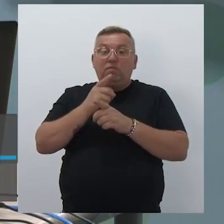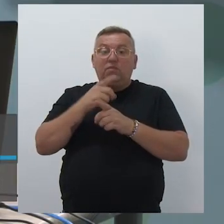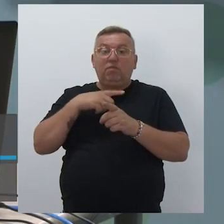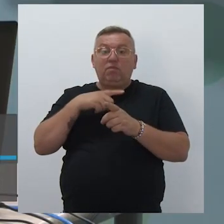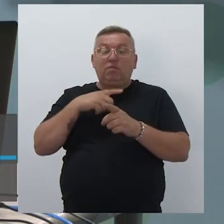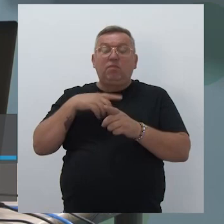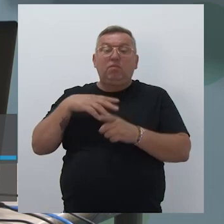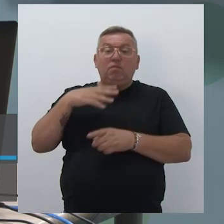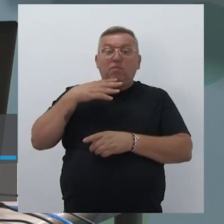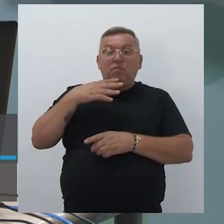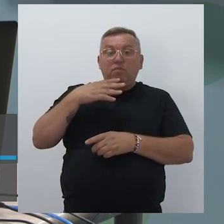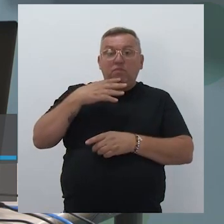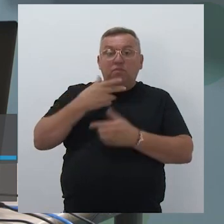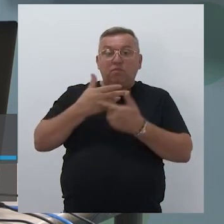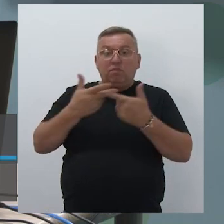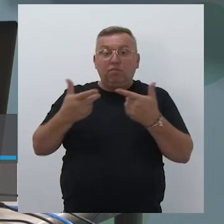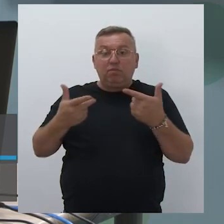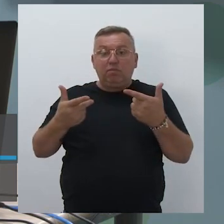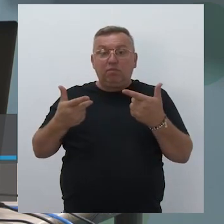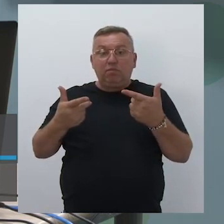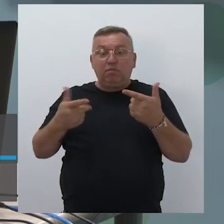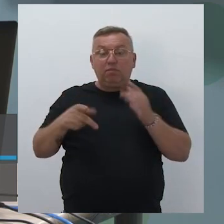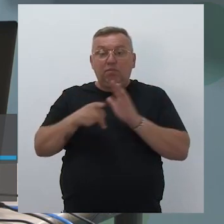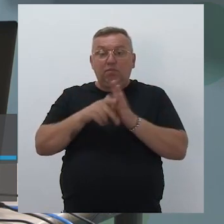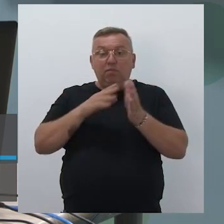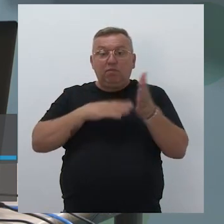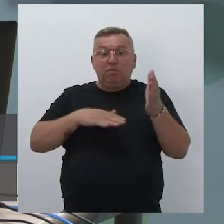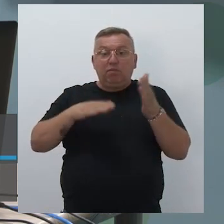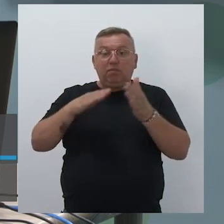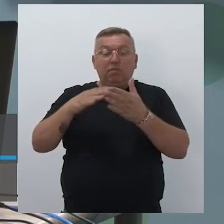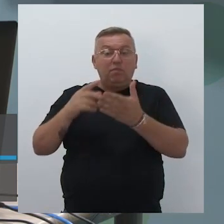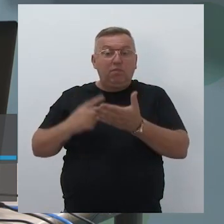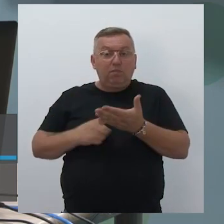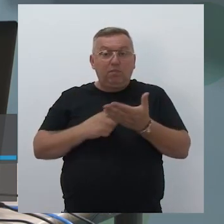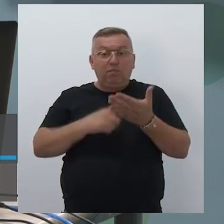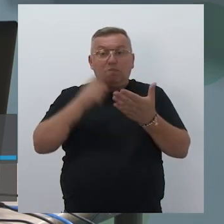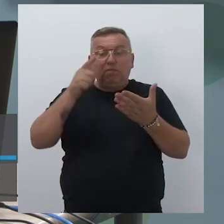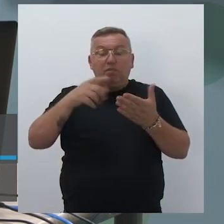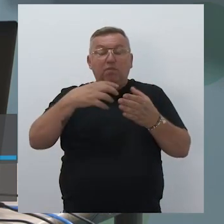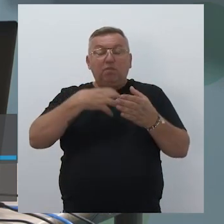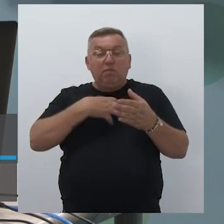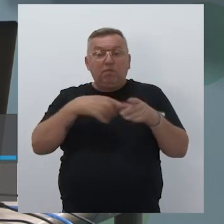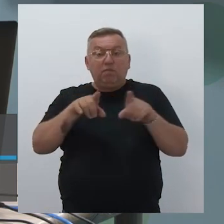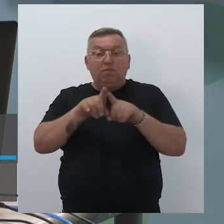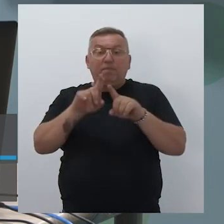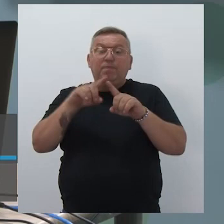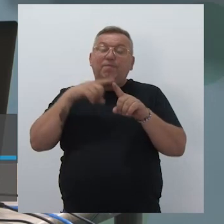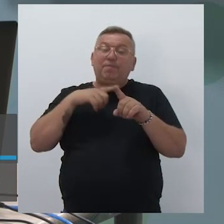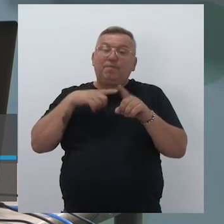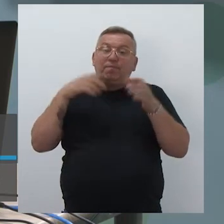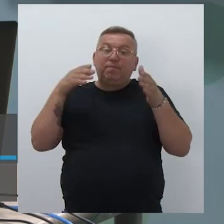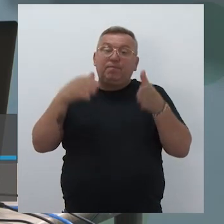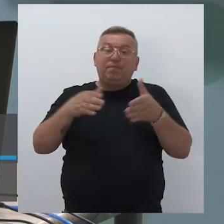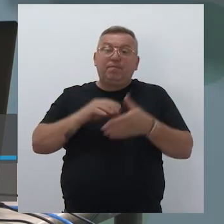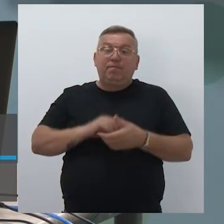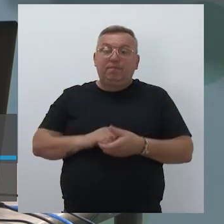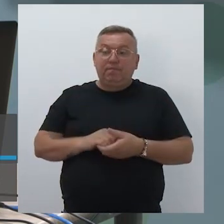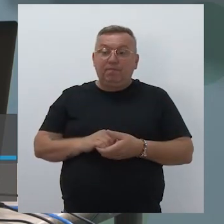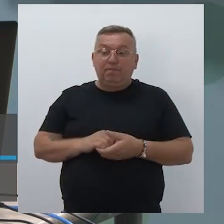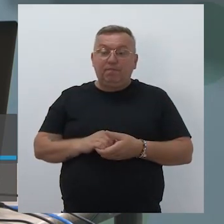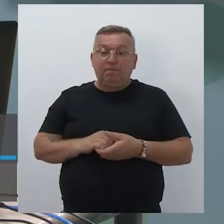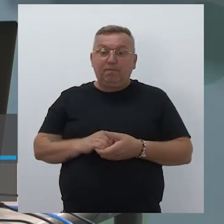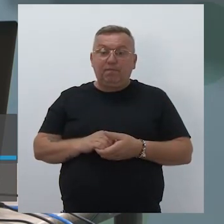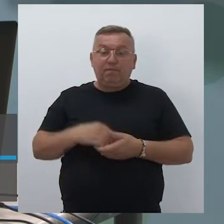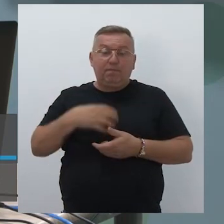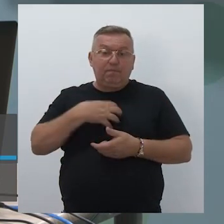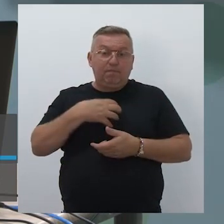uma coincidência, né, para todos os componentes, outros aspectos passam a ser abordados, né, sempre